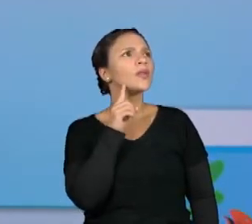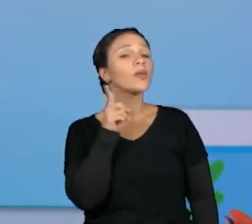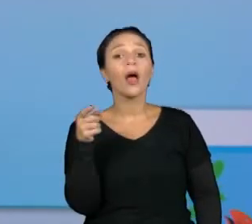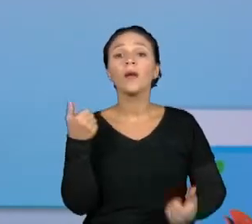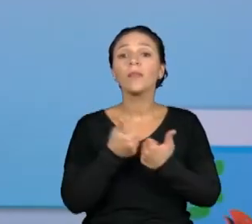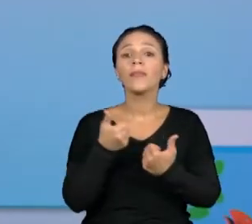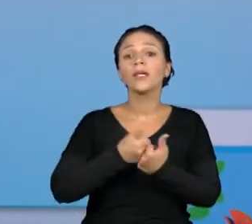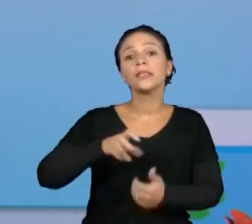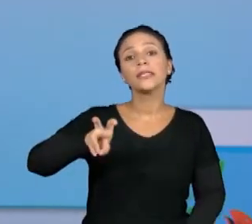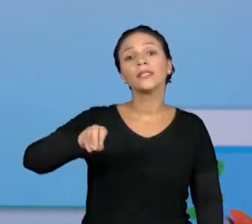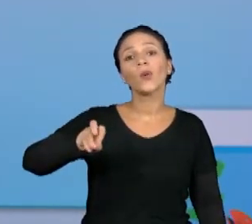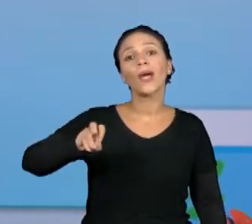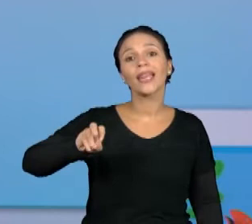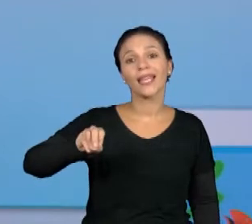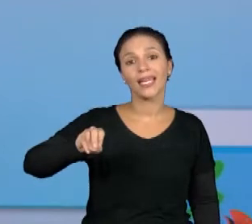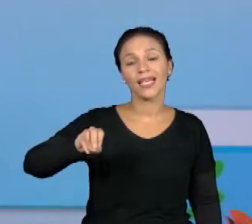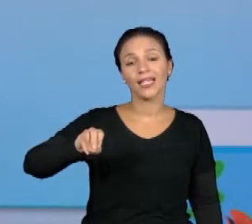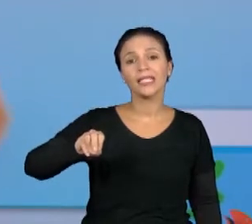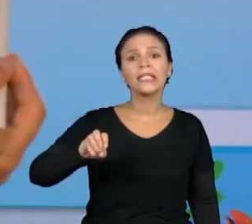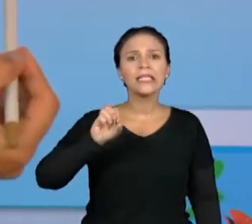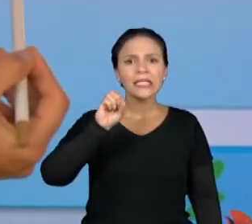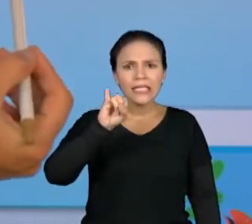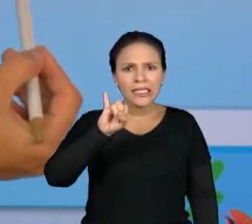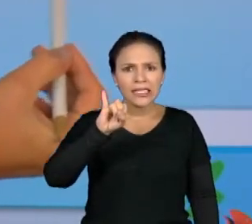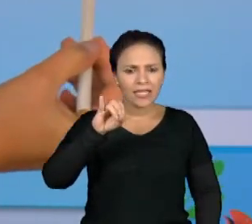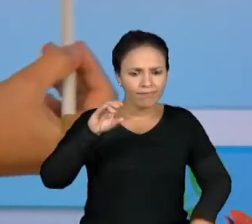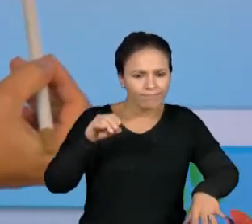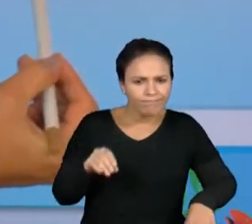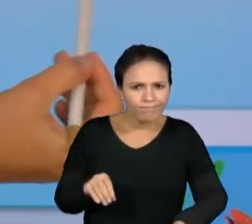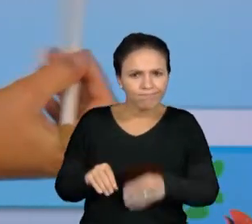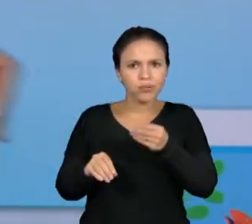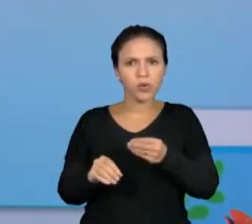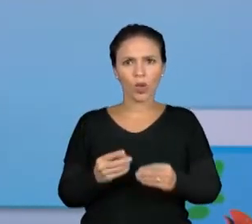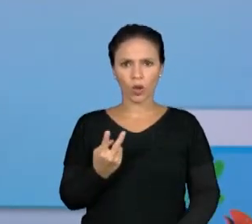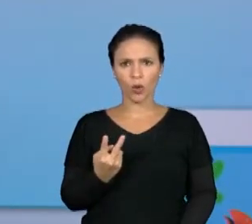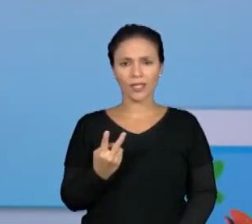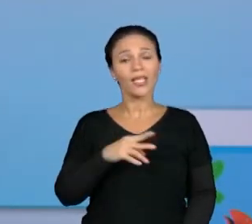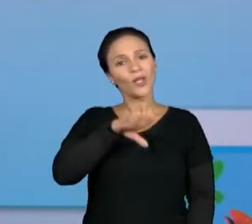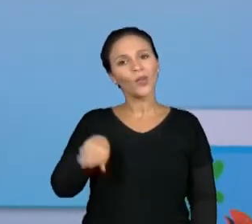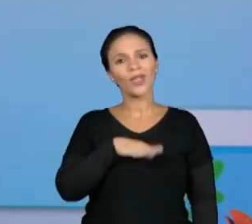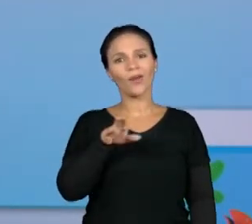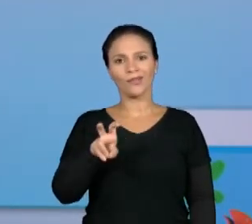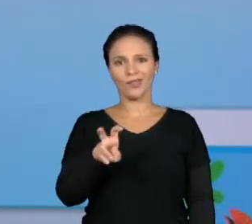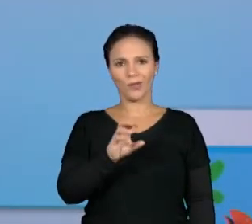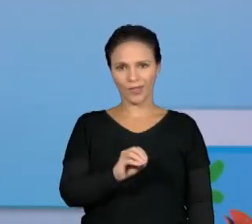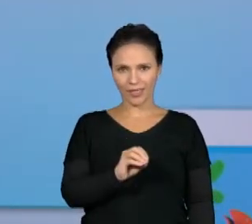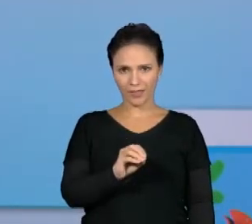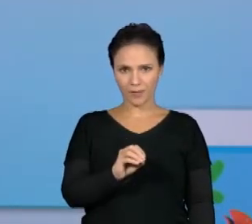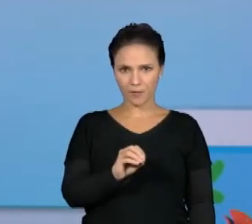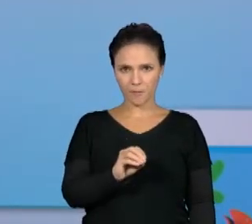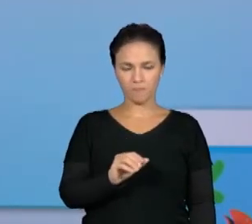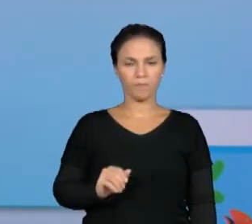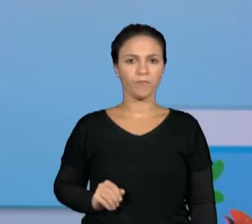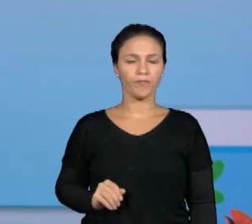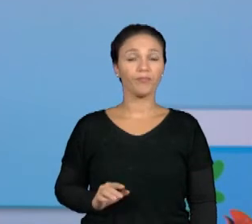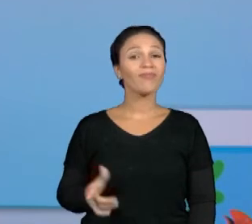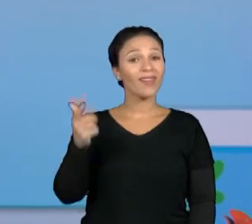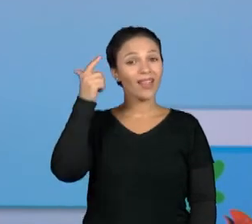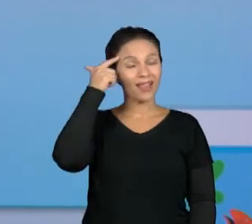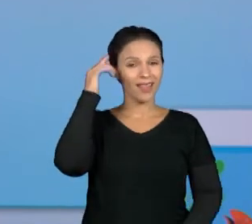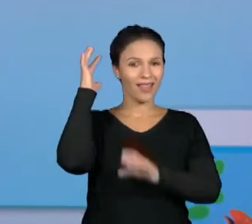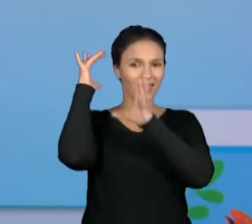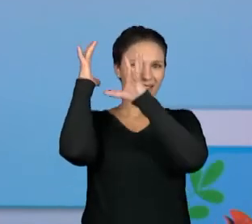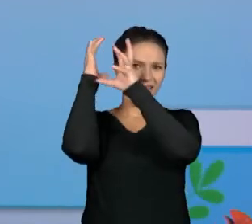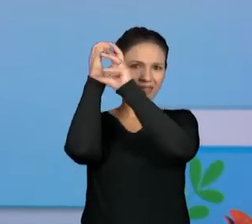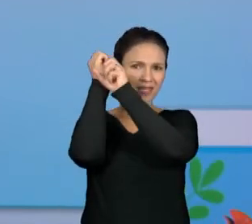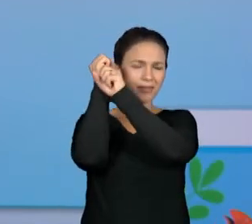que se eu somar 2, eu vou obter 50. No cálculo mental, é muito mais